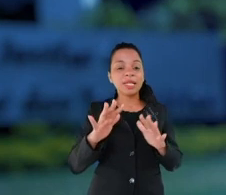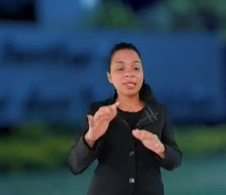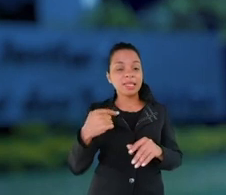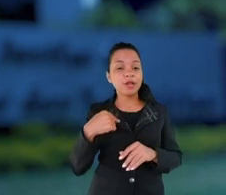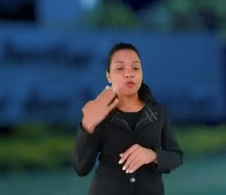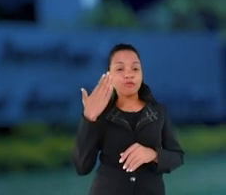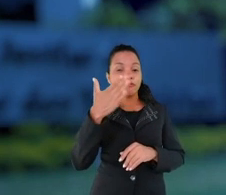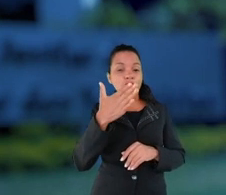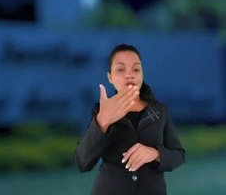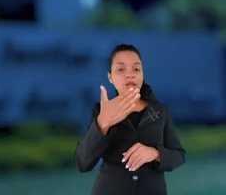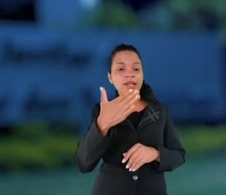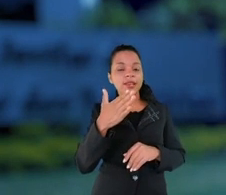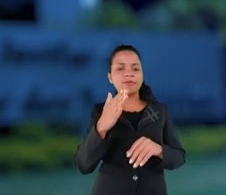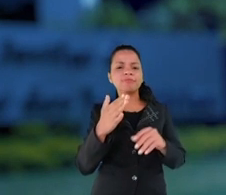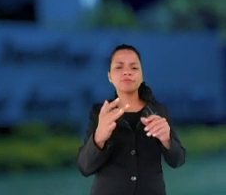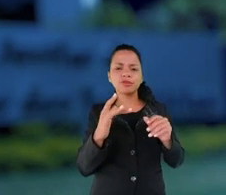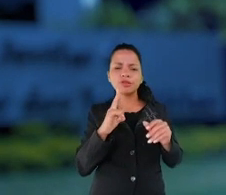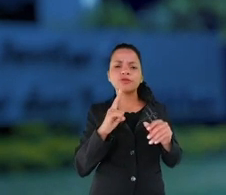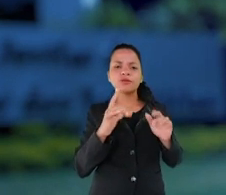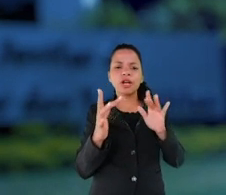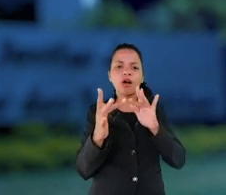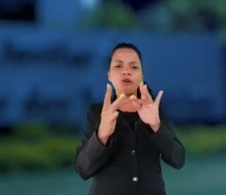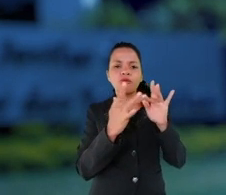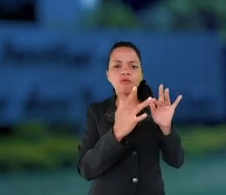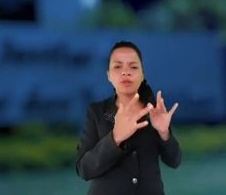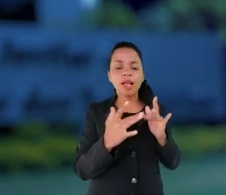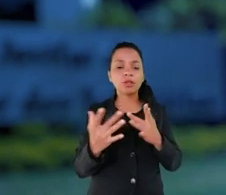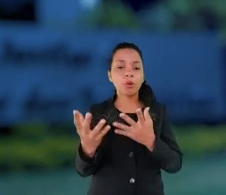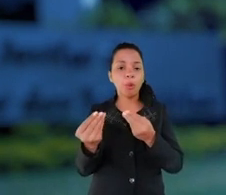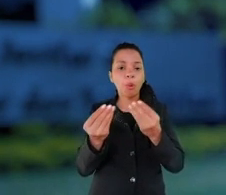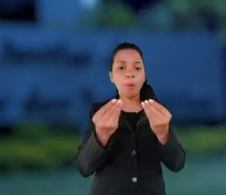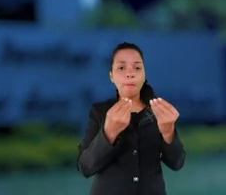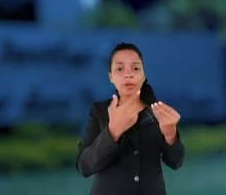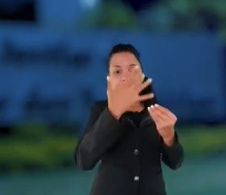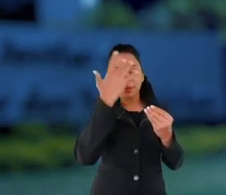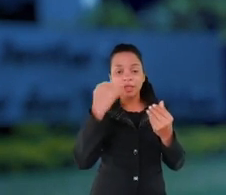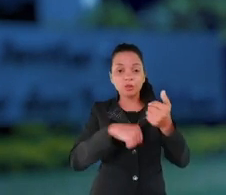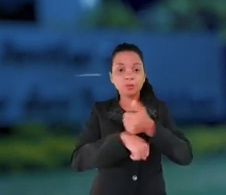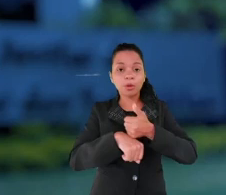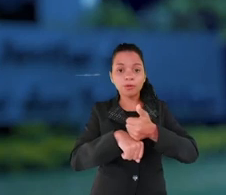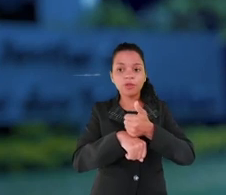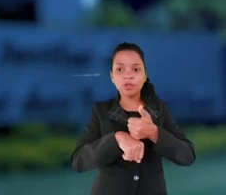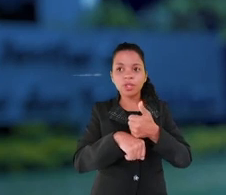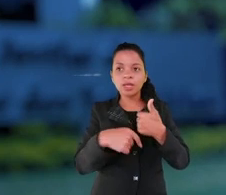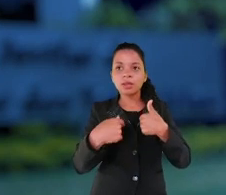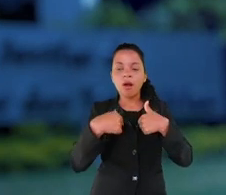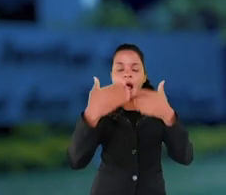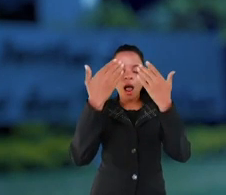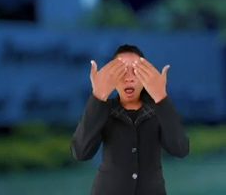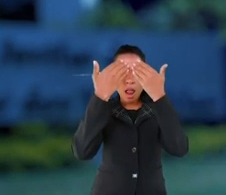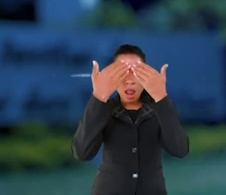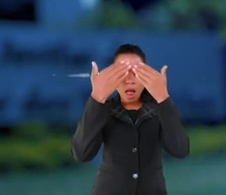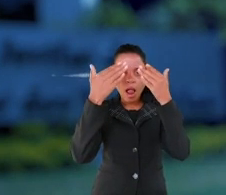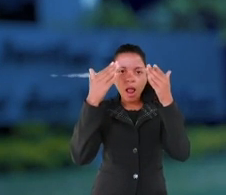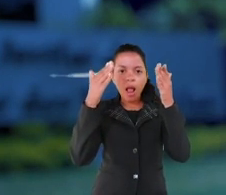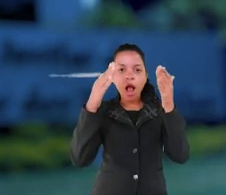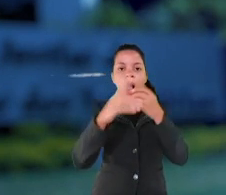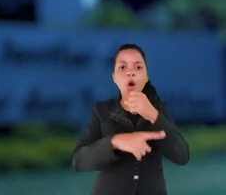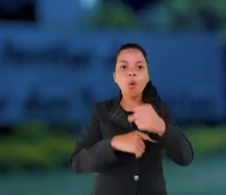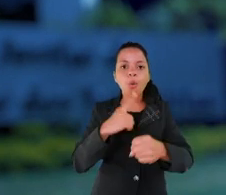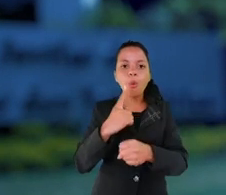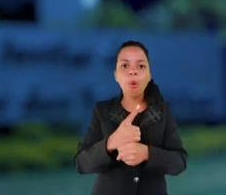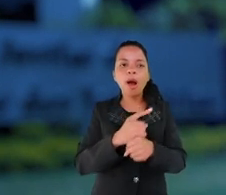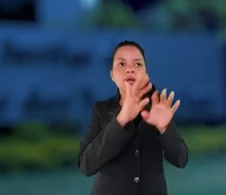muitas instituições de arte, e me abriu muito a cabeça. Então eu passei um ano morando lá e eu só